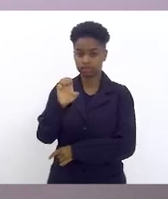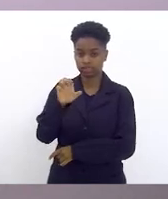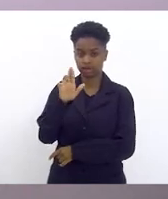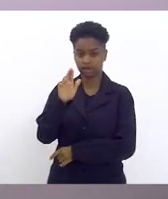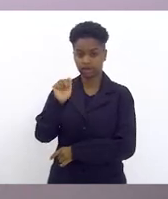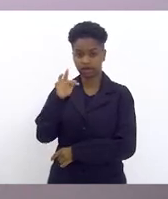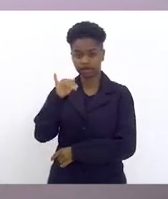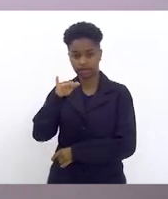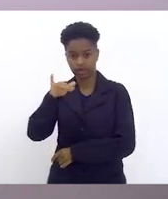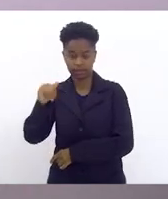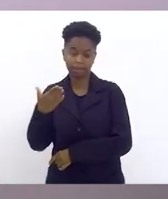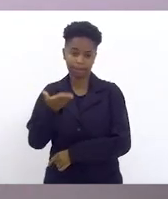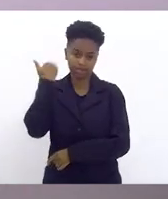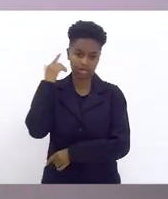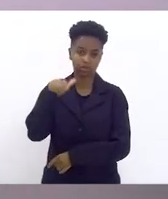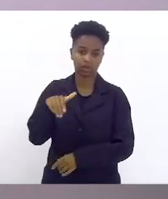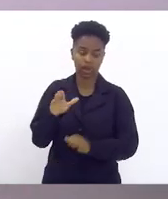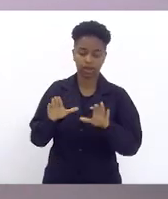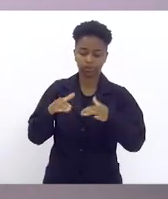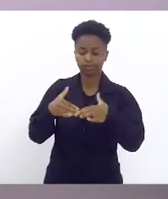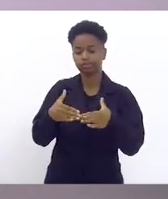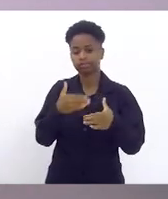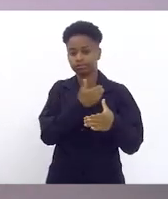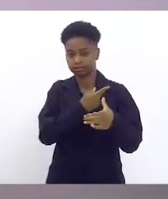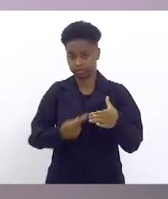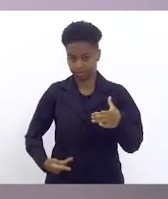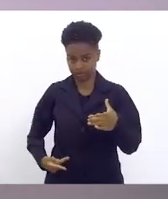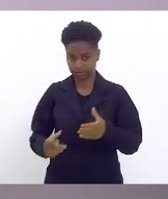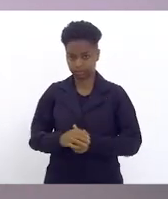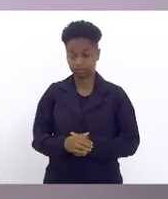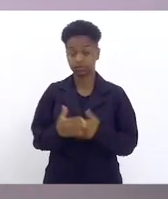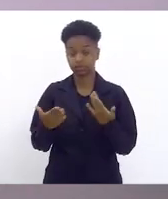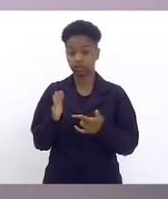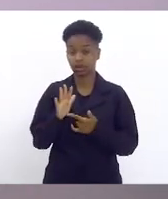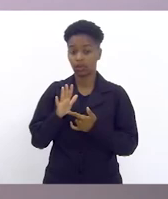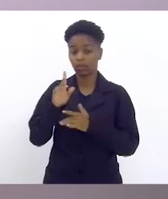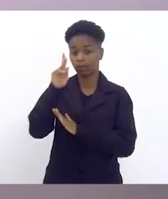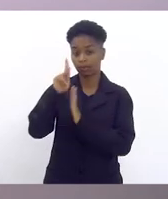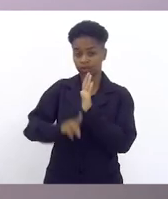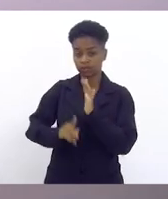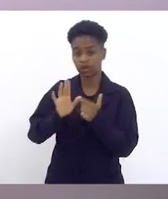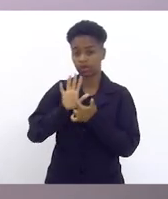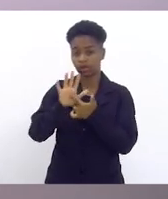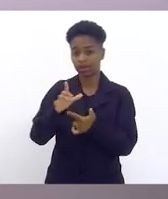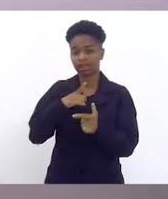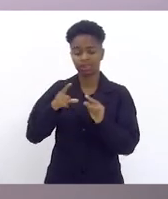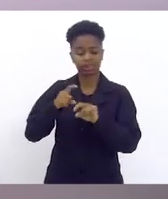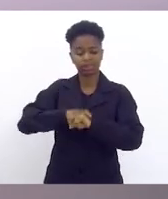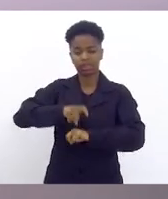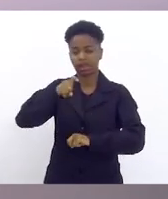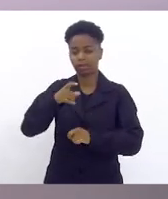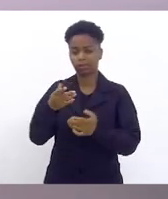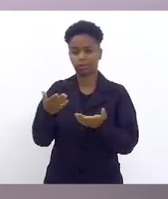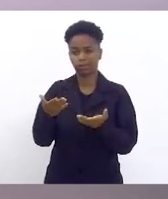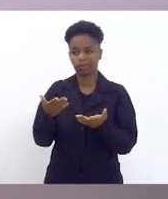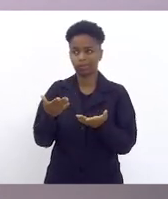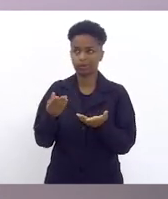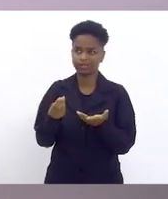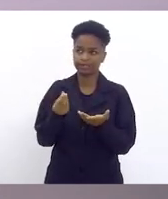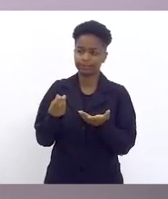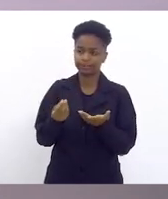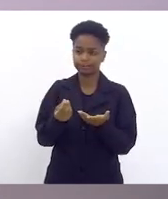a comissão de educação e o projeto foi apresentado com um tempo muito é